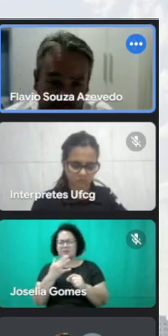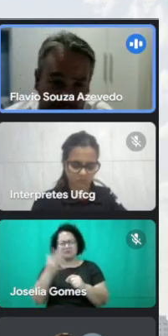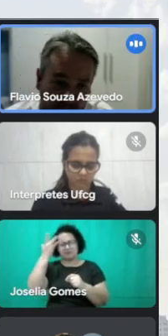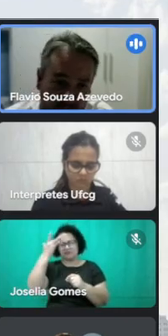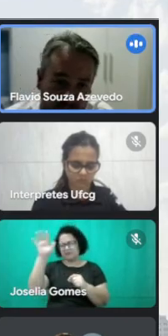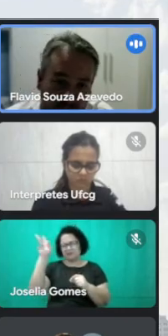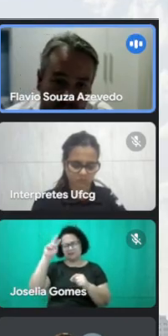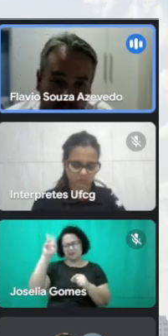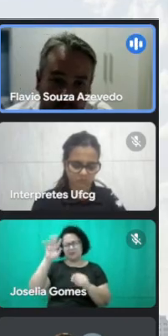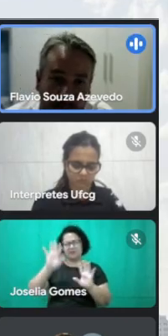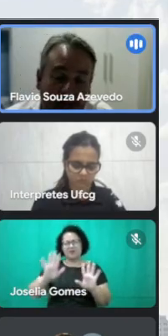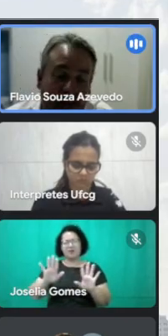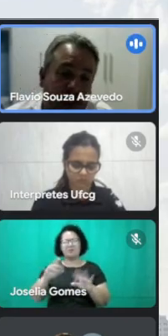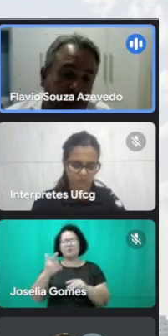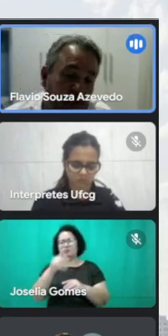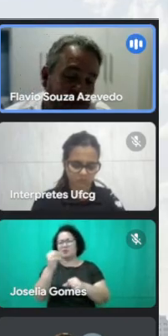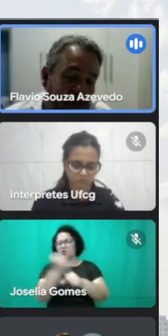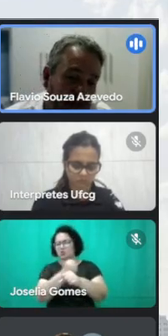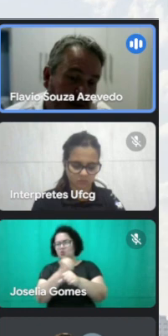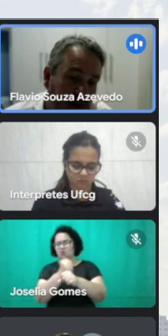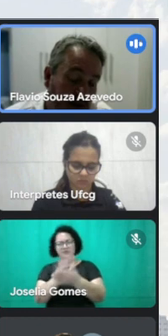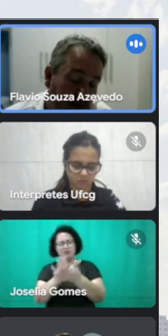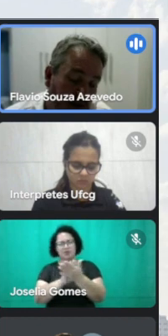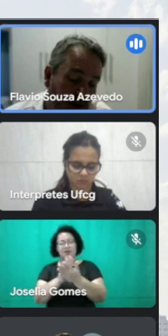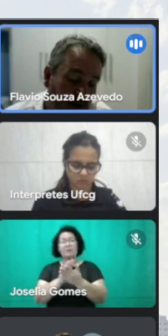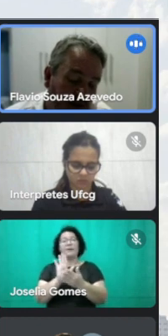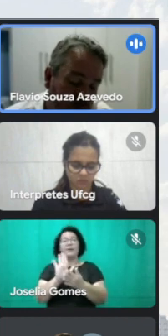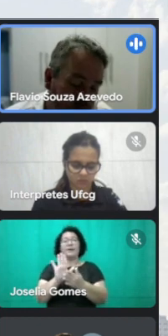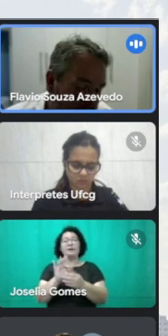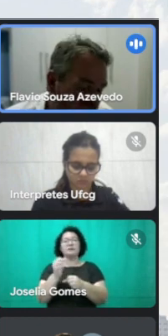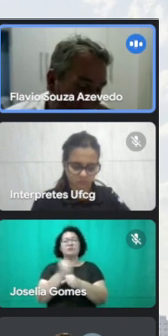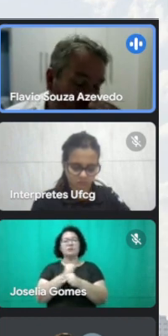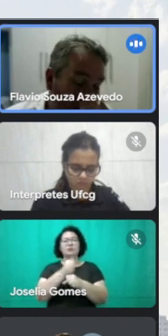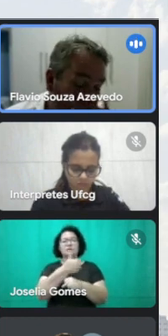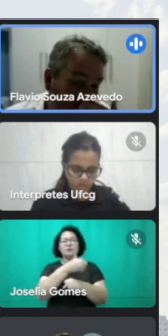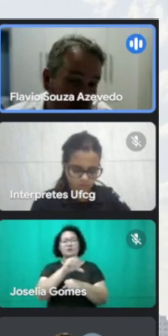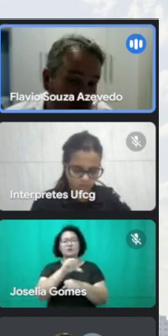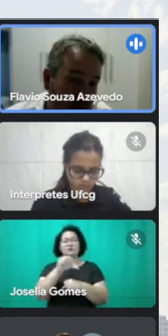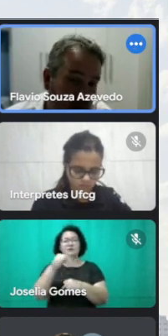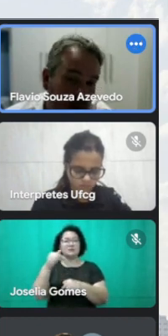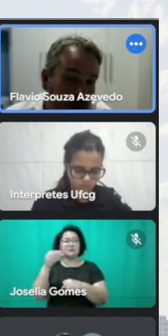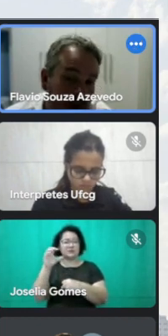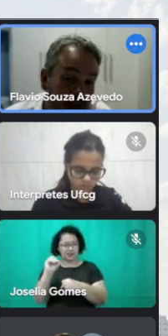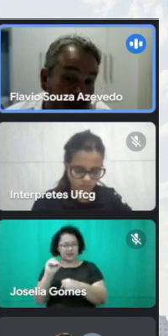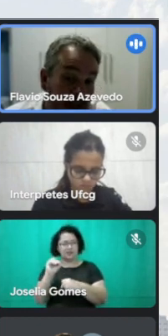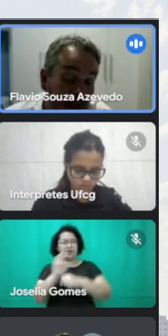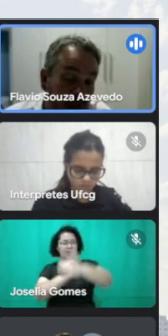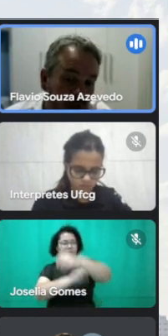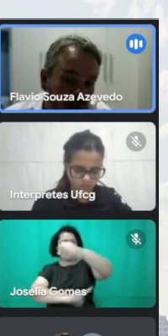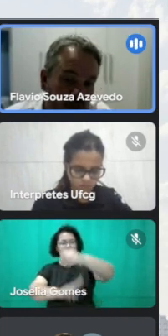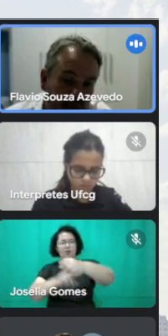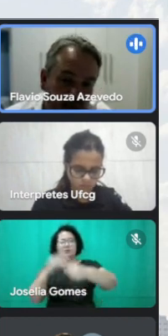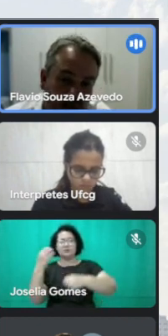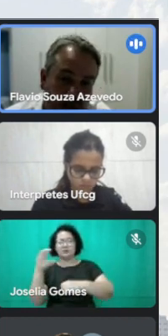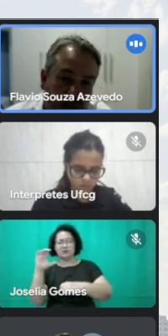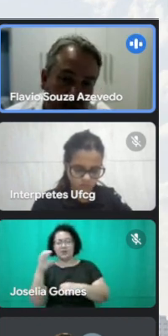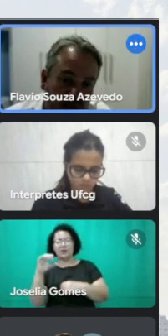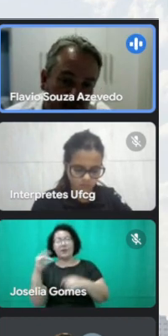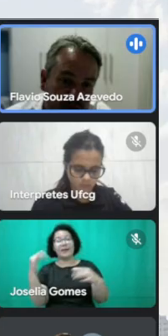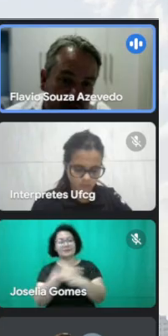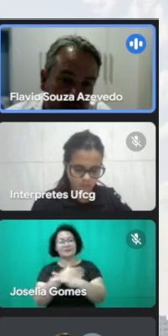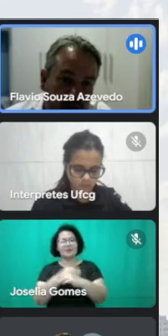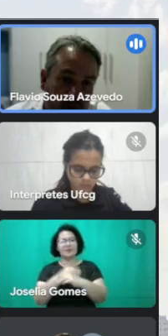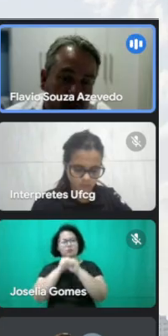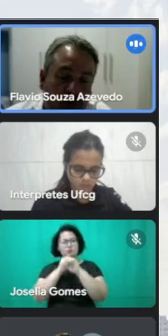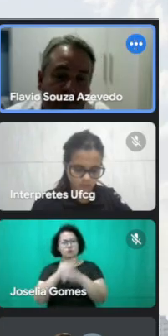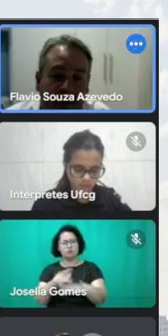mas, né, não tinha construção nenhuma. A partir de 1970, quando houve a construção da Ponte Rio-Niterói, a cidade teve muito crescimento, né? Então